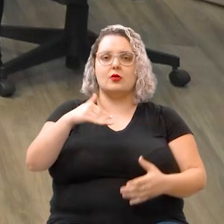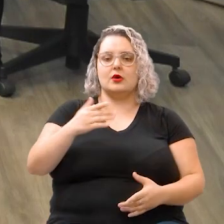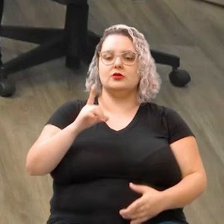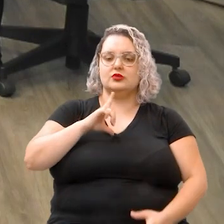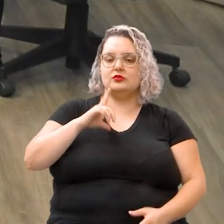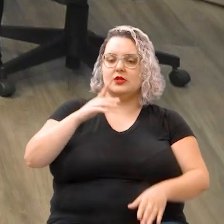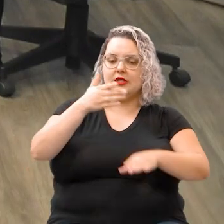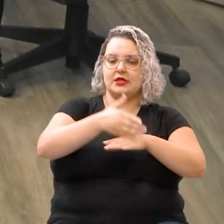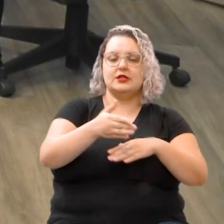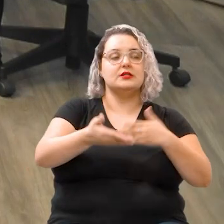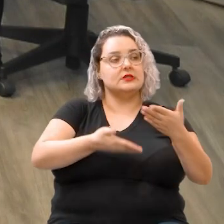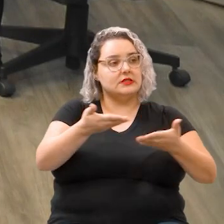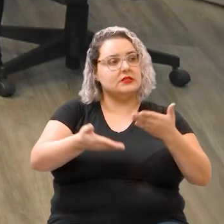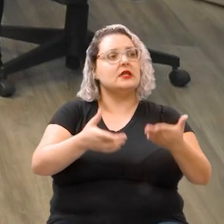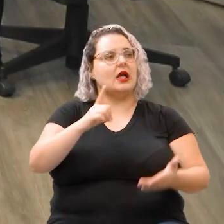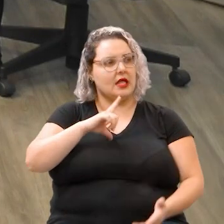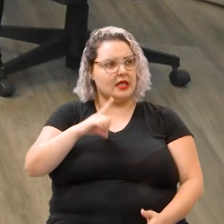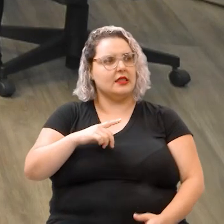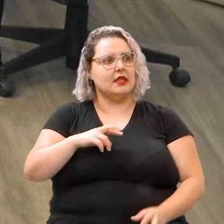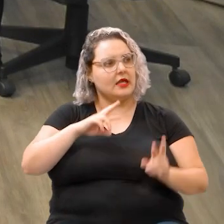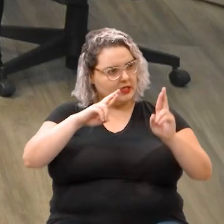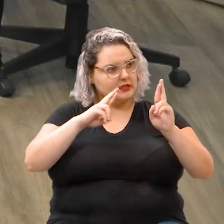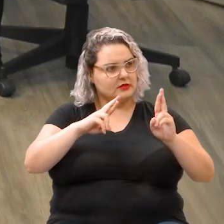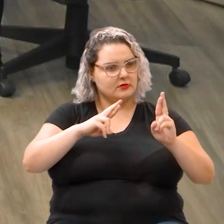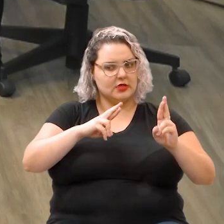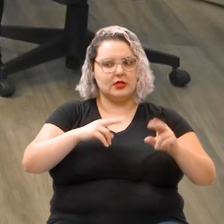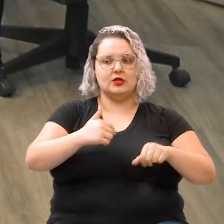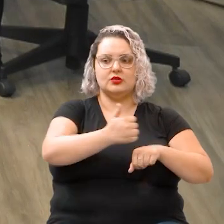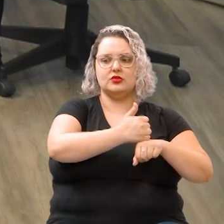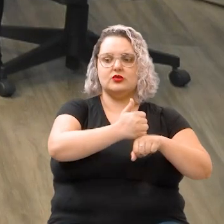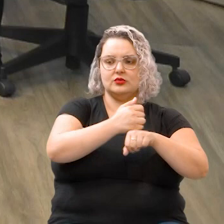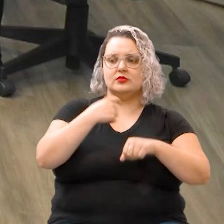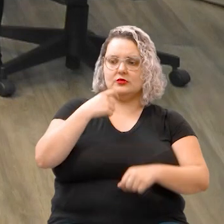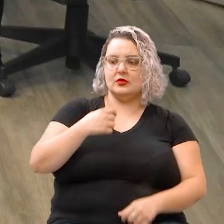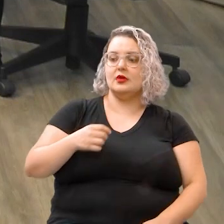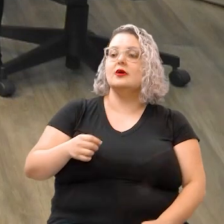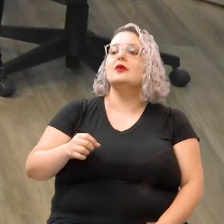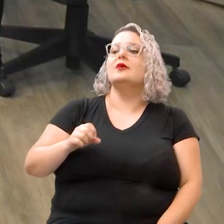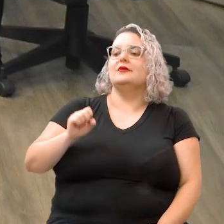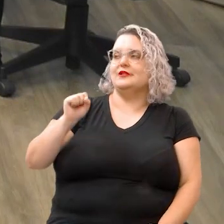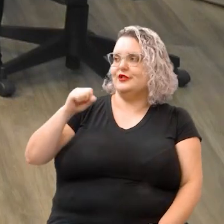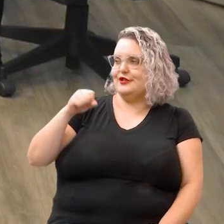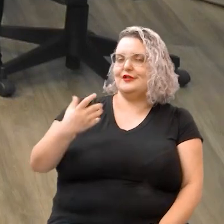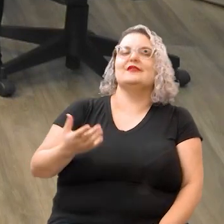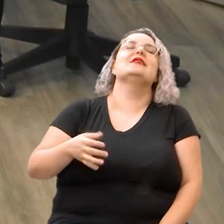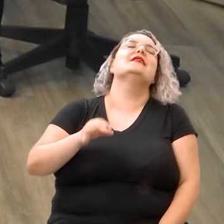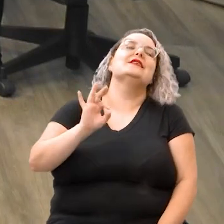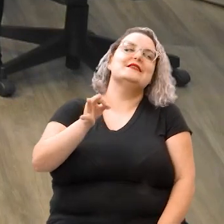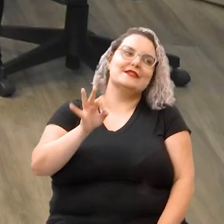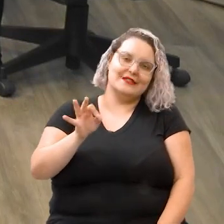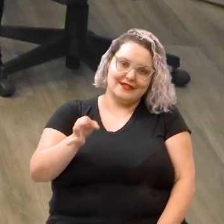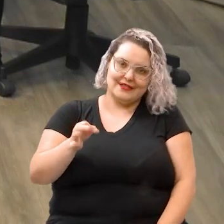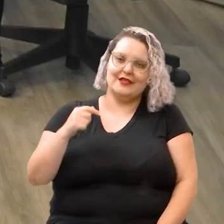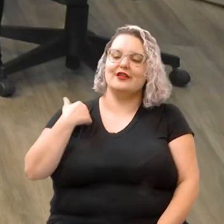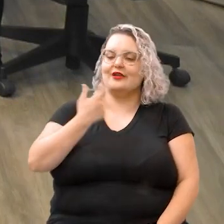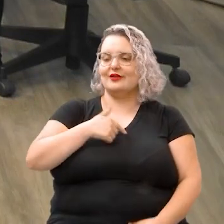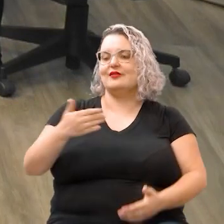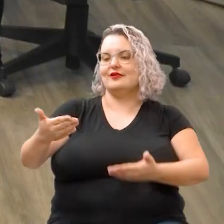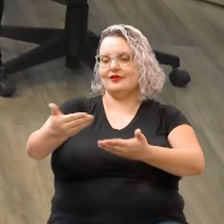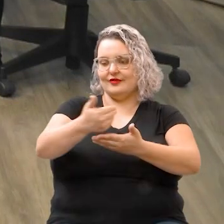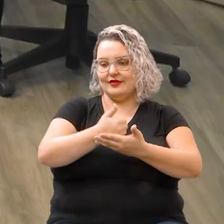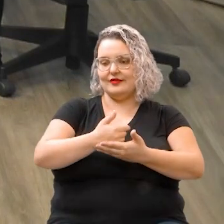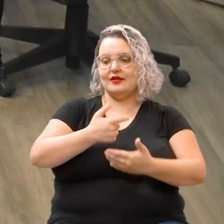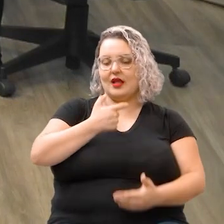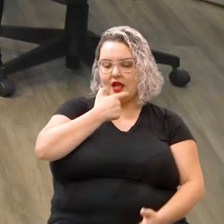estiver frequentando esse serviço? Existe essa perspectiva? Com certeza. Opa. Eles são os que a gente mais acaba acolhendo na